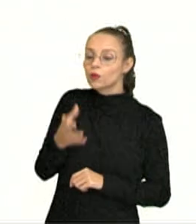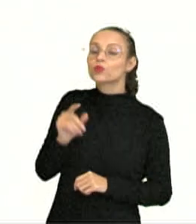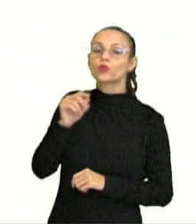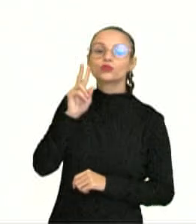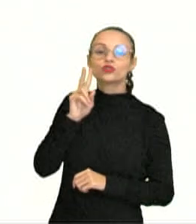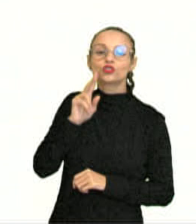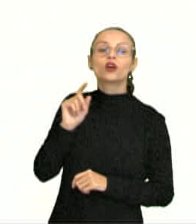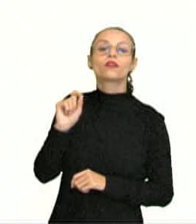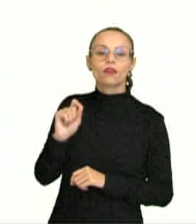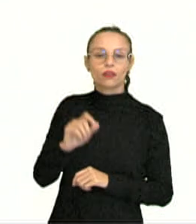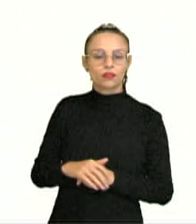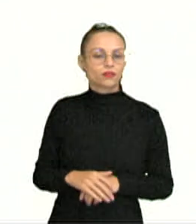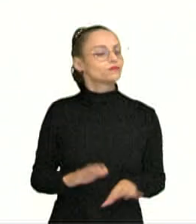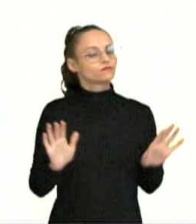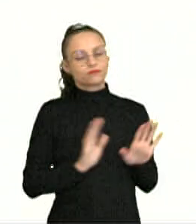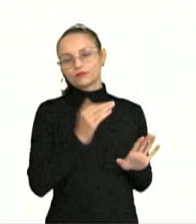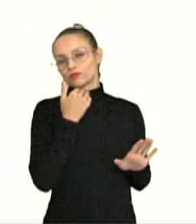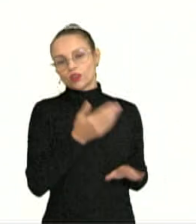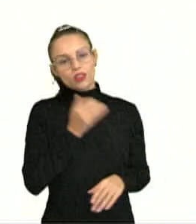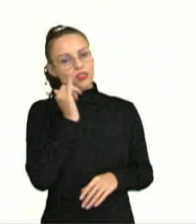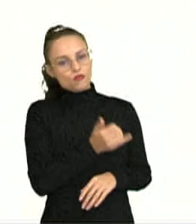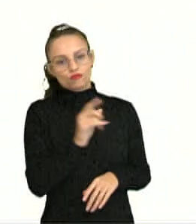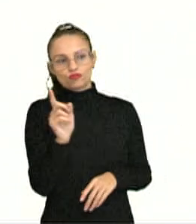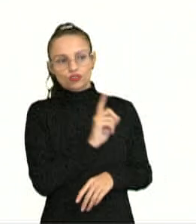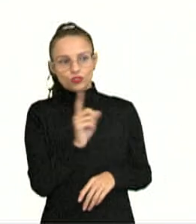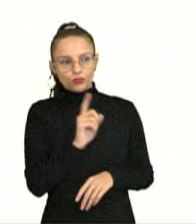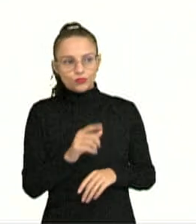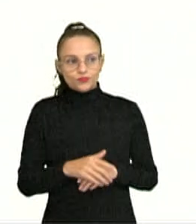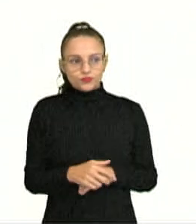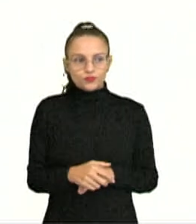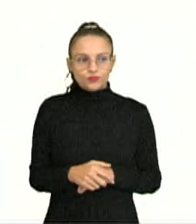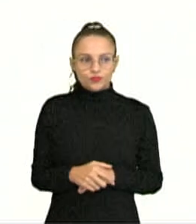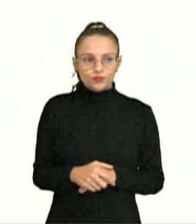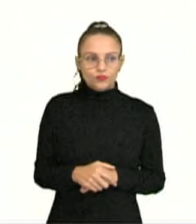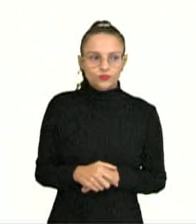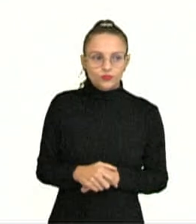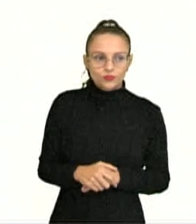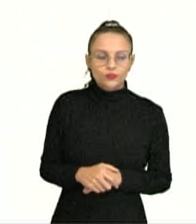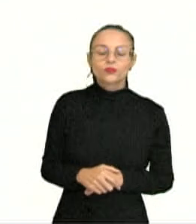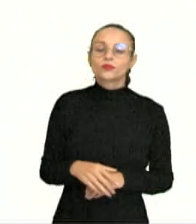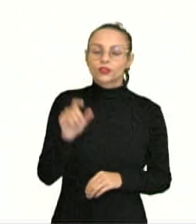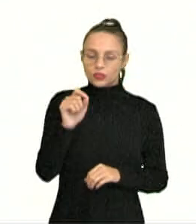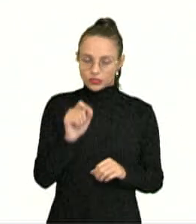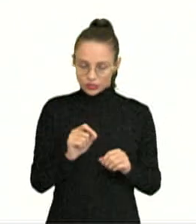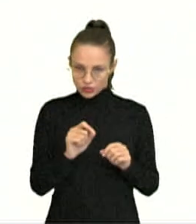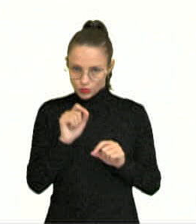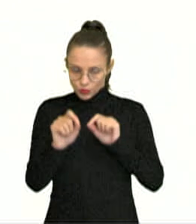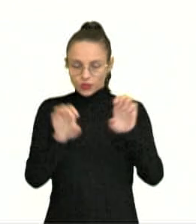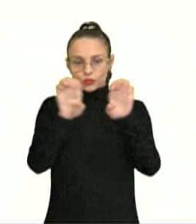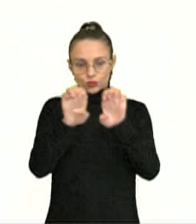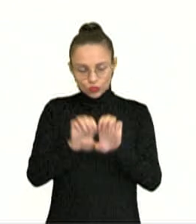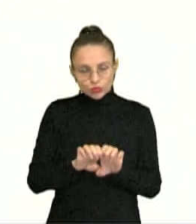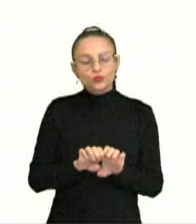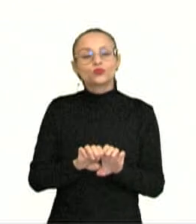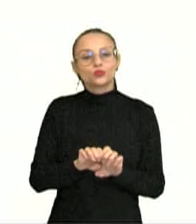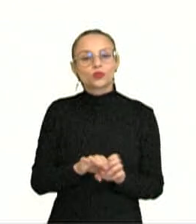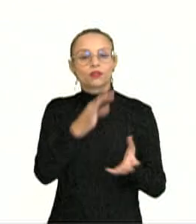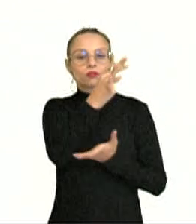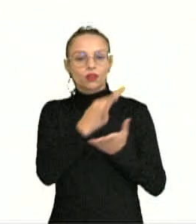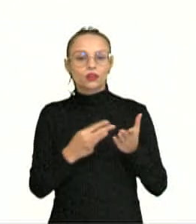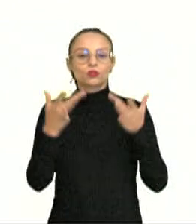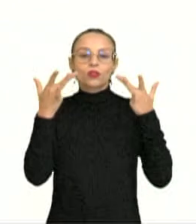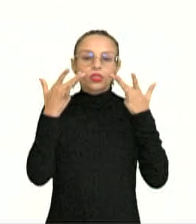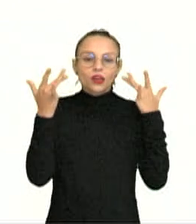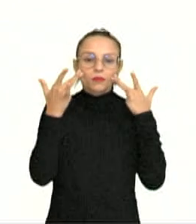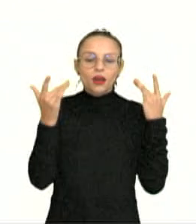essas histórias? Não adianta que eu não digo. Do ponto de vista da estrutura do texto dramático, como